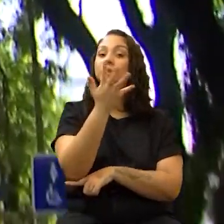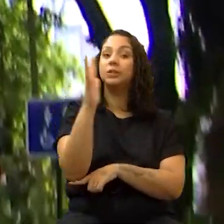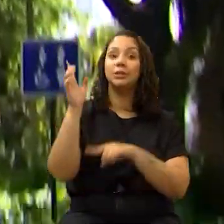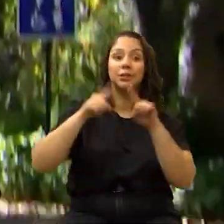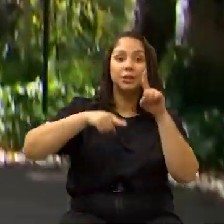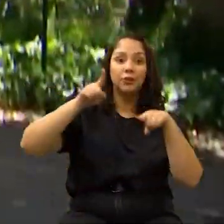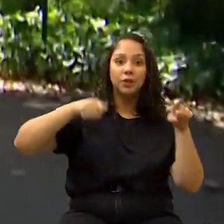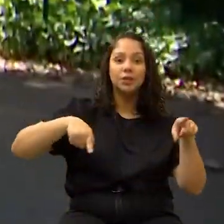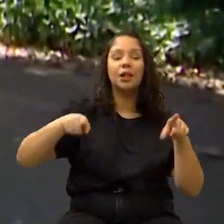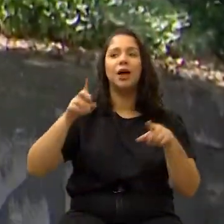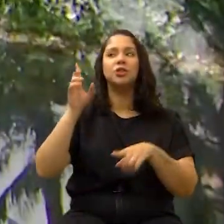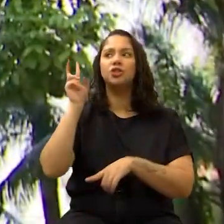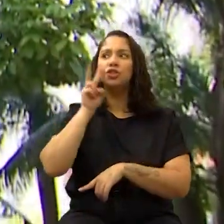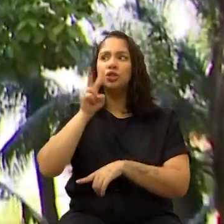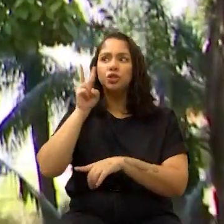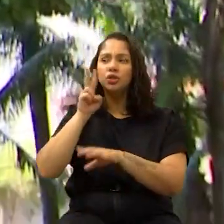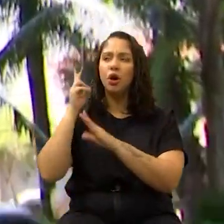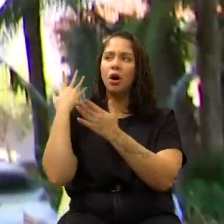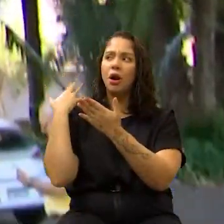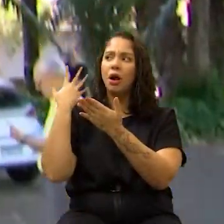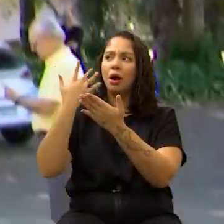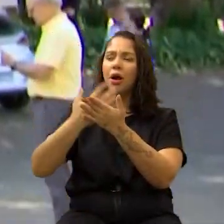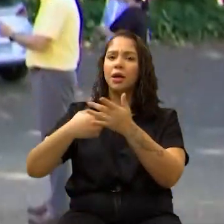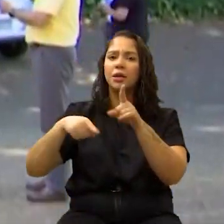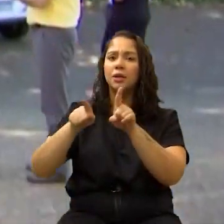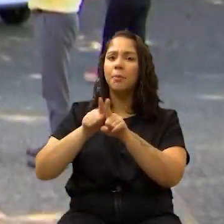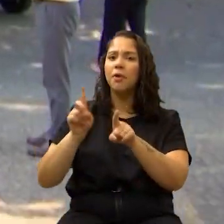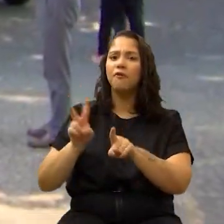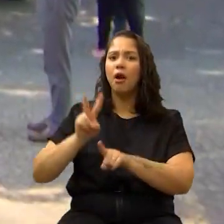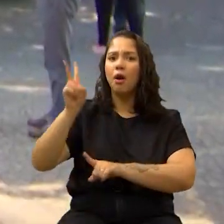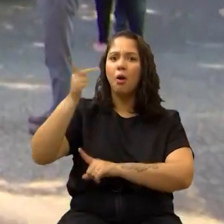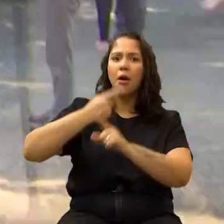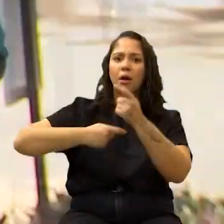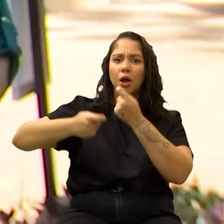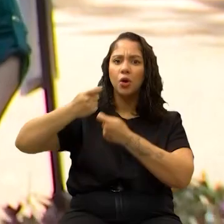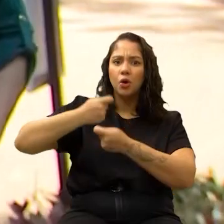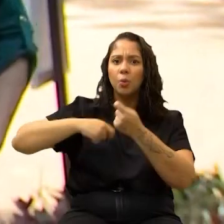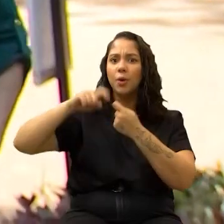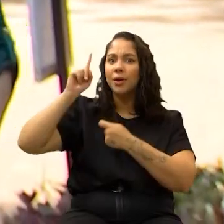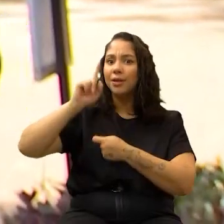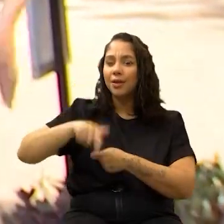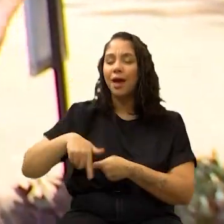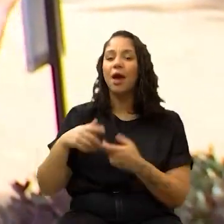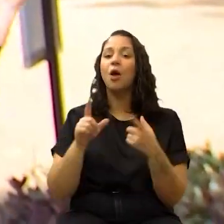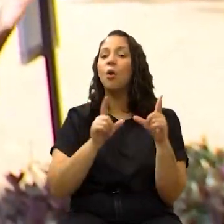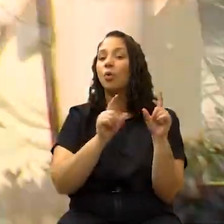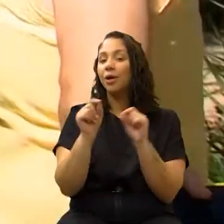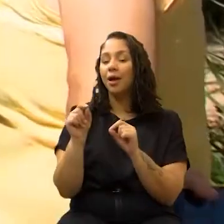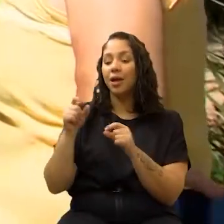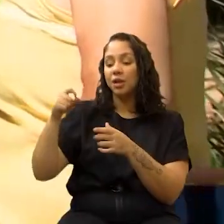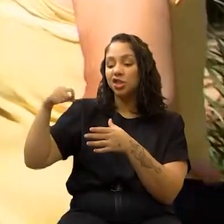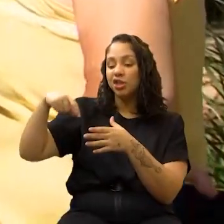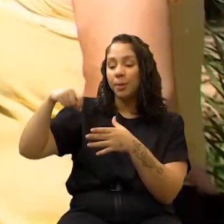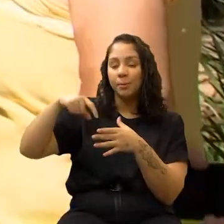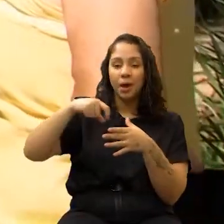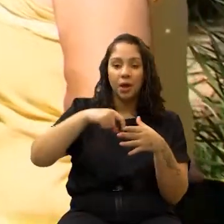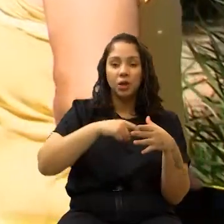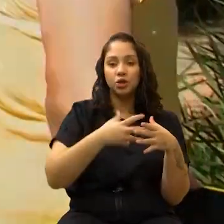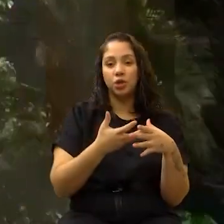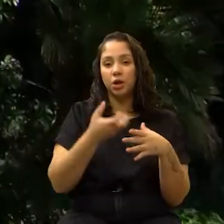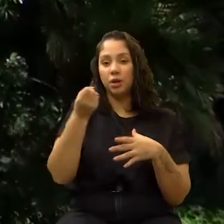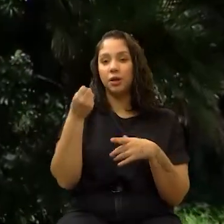a diversidade, a história, o valor e o valor econômico também que tem isso aqui, né? Porque ele serve de um banco